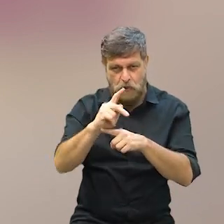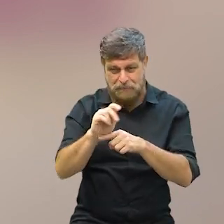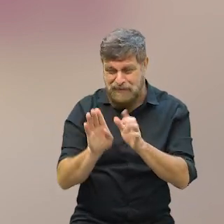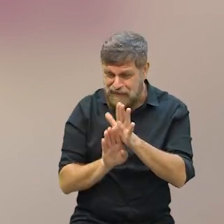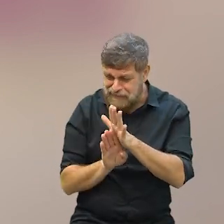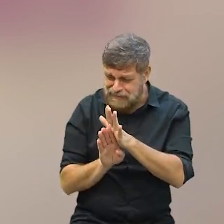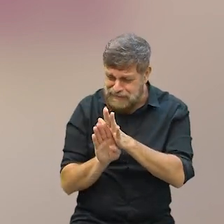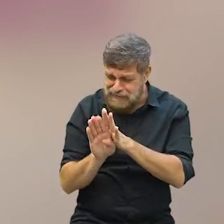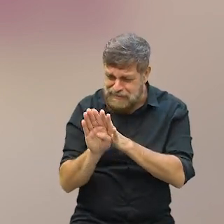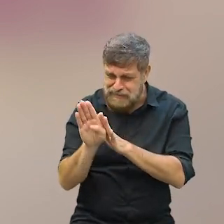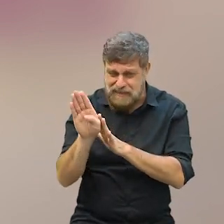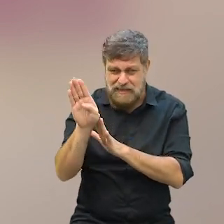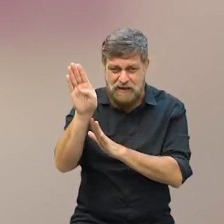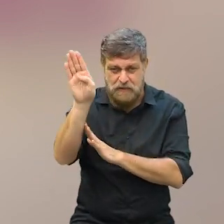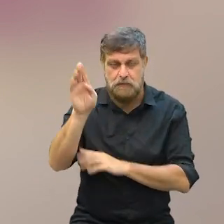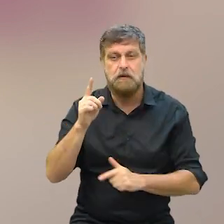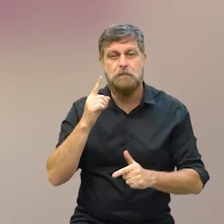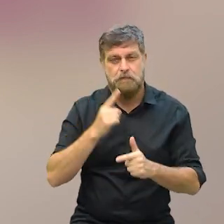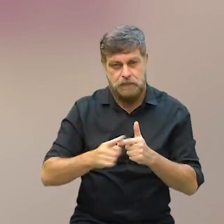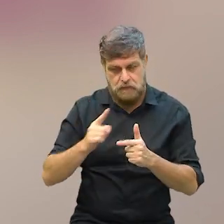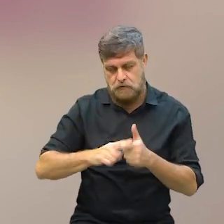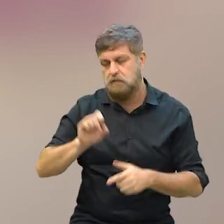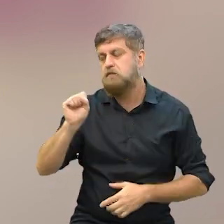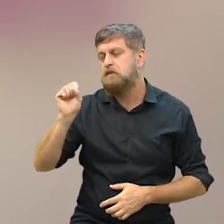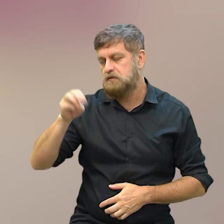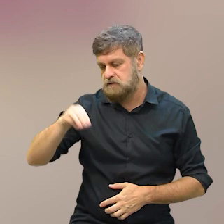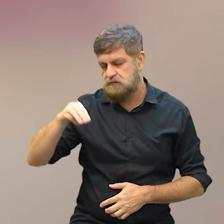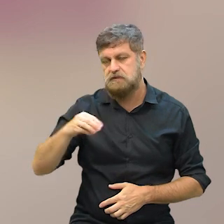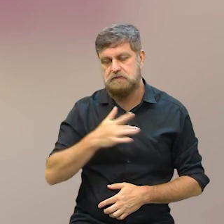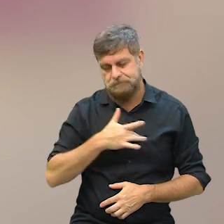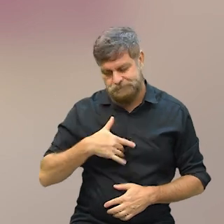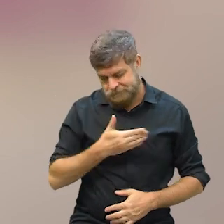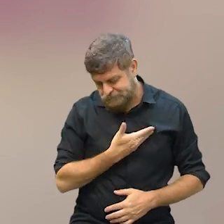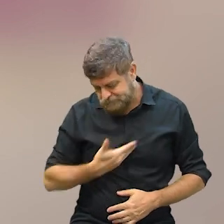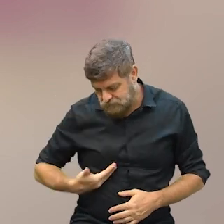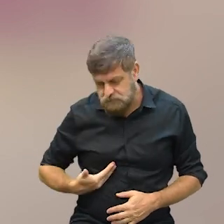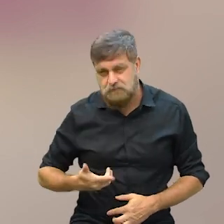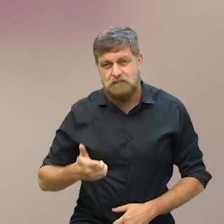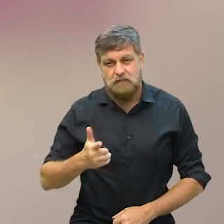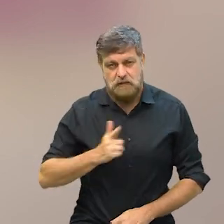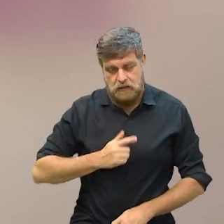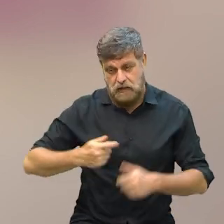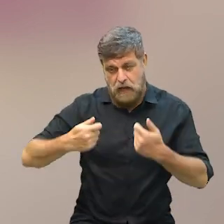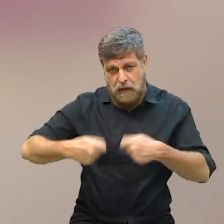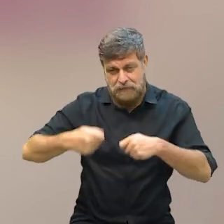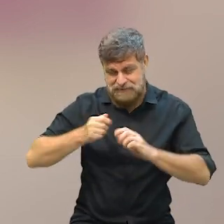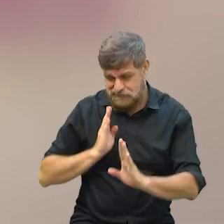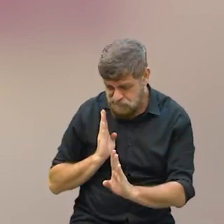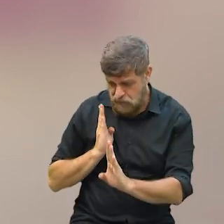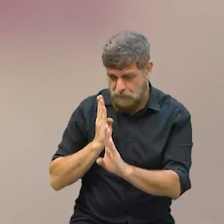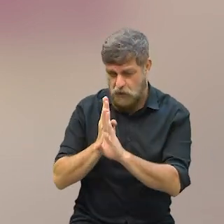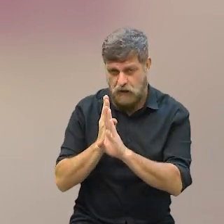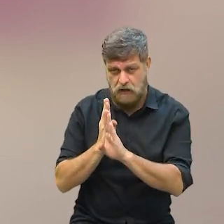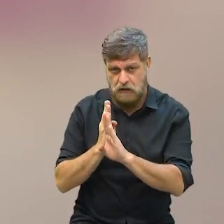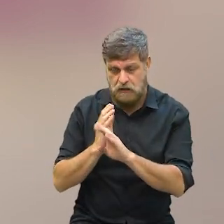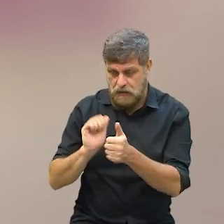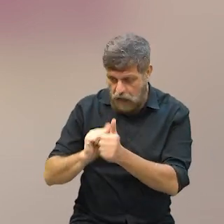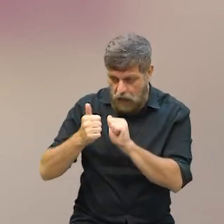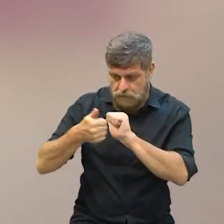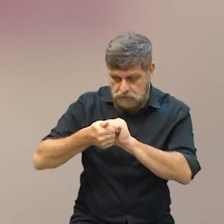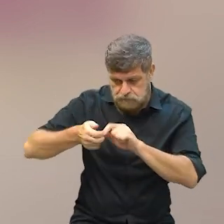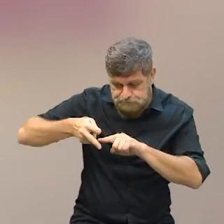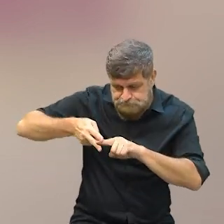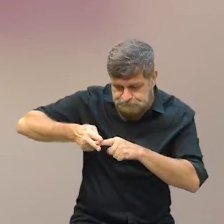o normal. Então, é um problema, sim, de saúde pública, é um problema que precisa ser identificado e